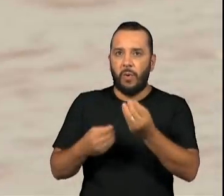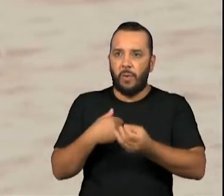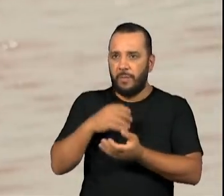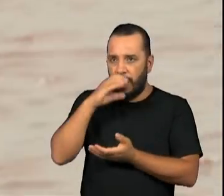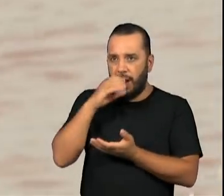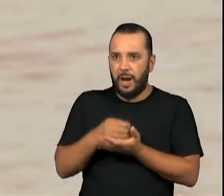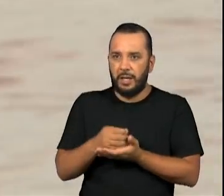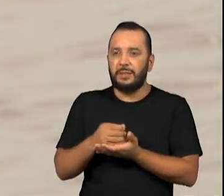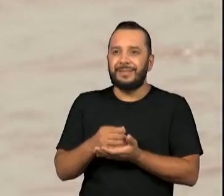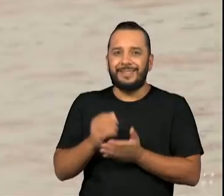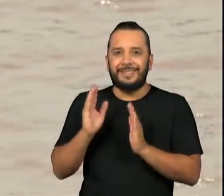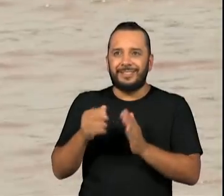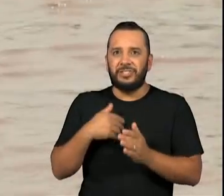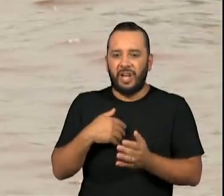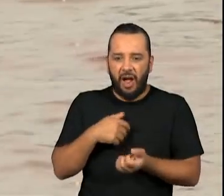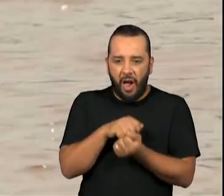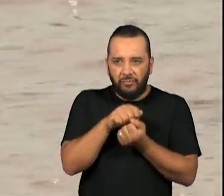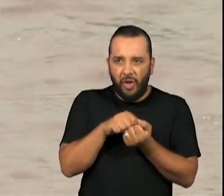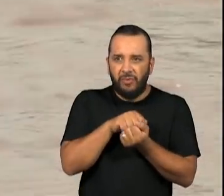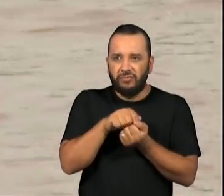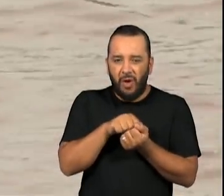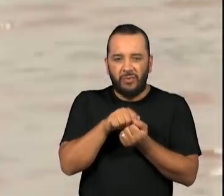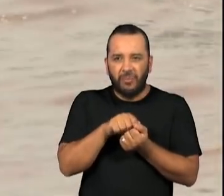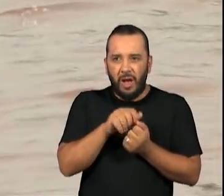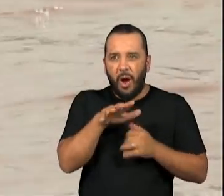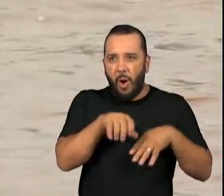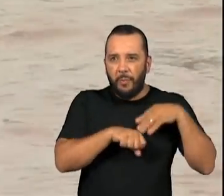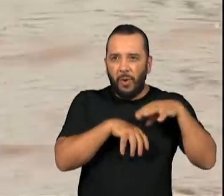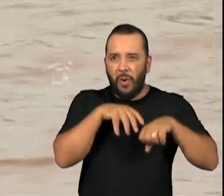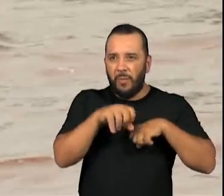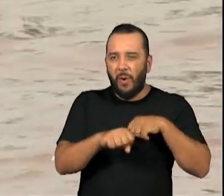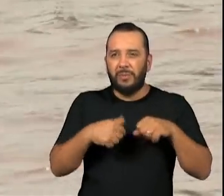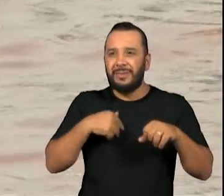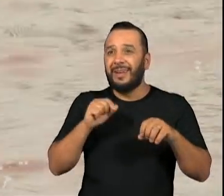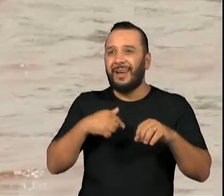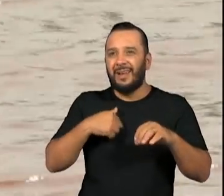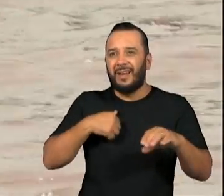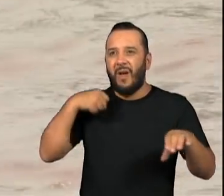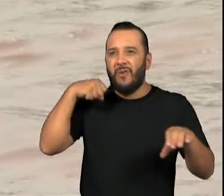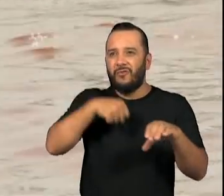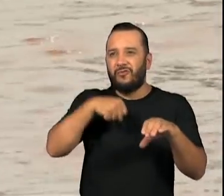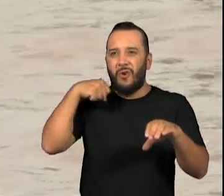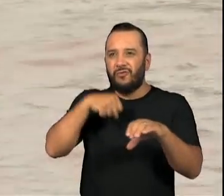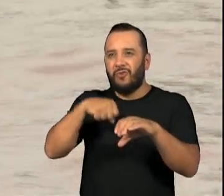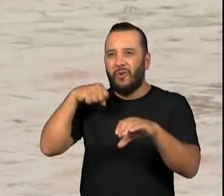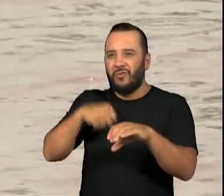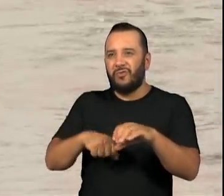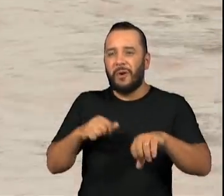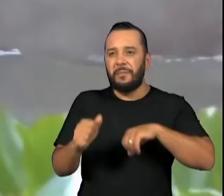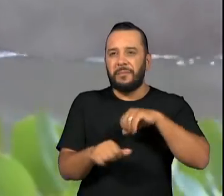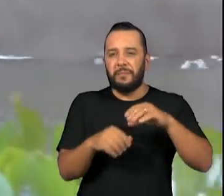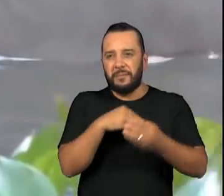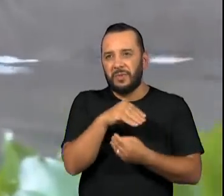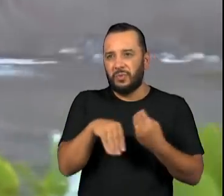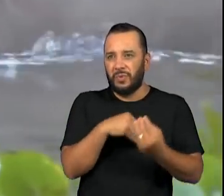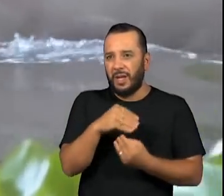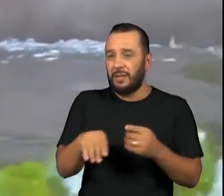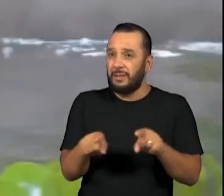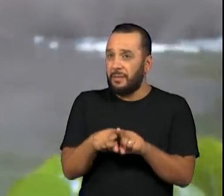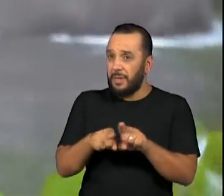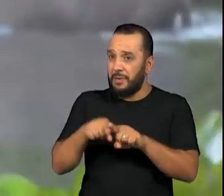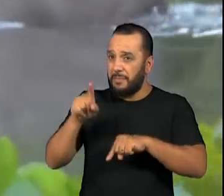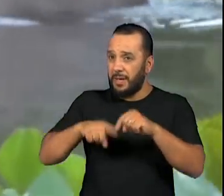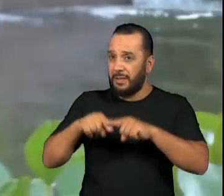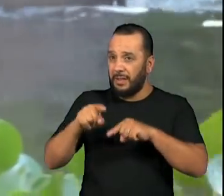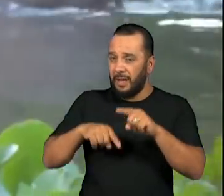sendo contaminadas de maneira crônica, com produtos tóxicos, inclusive substâncias proibidas